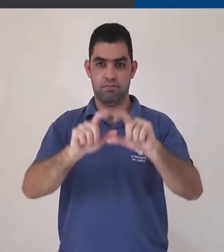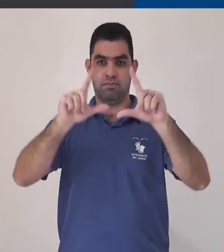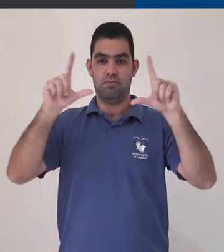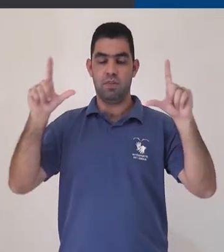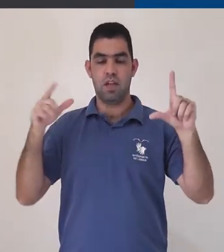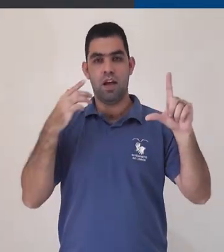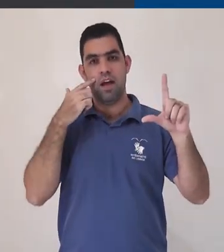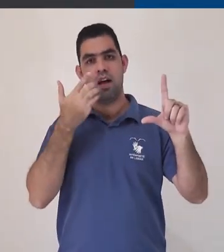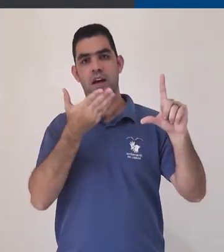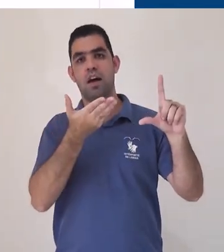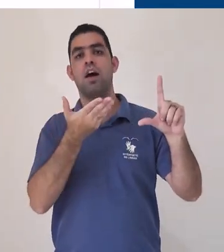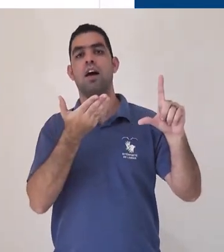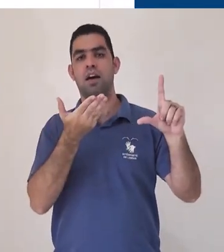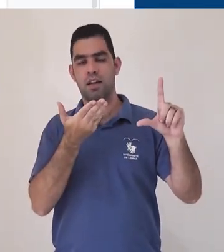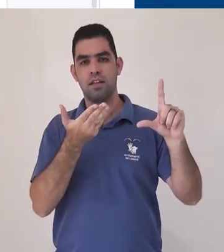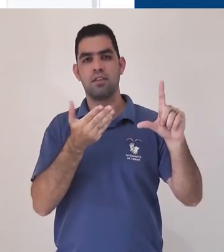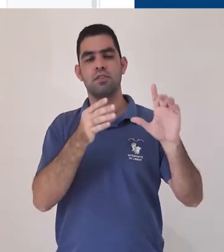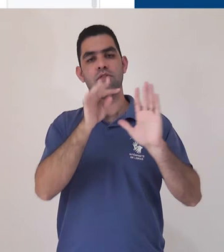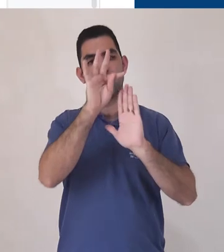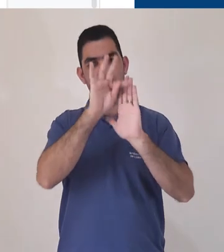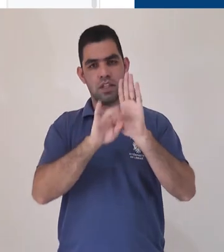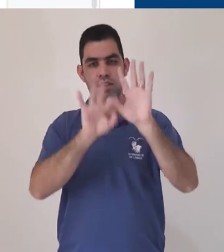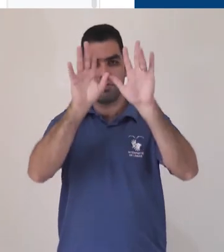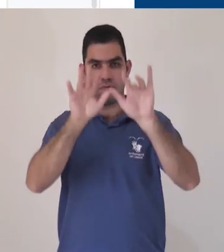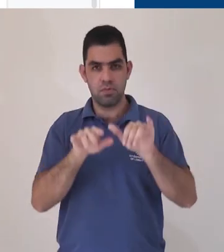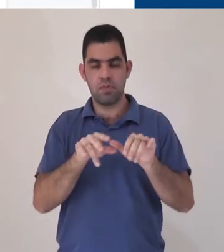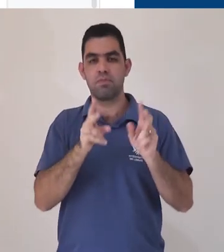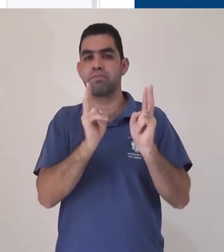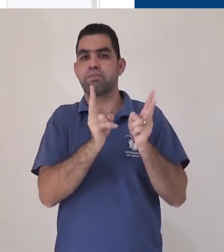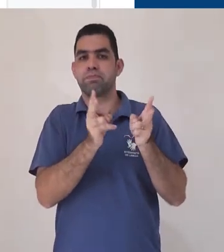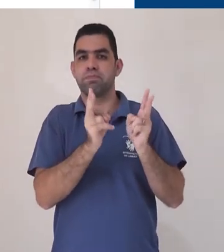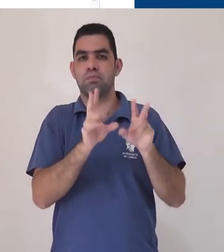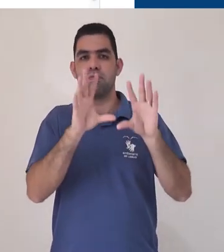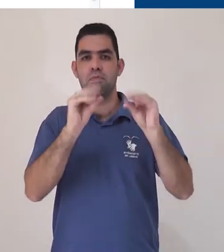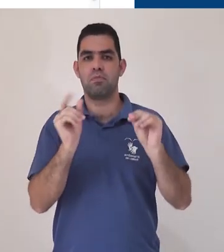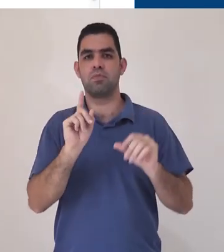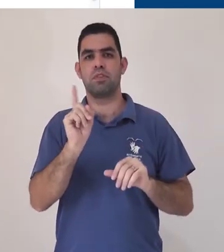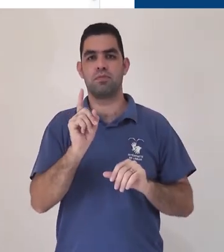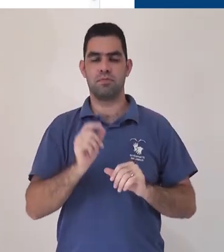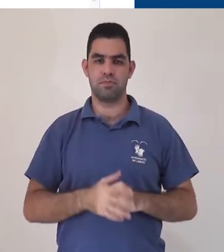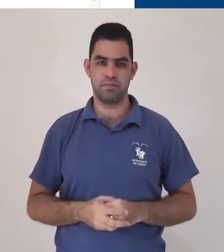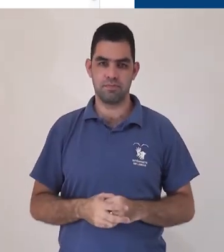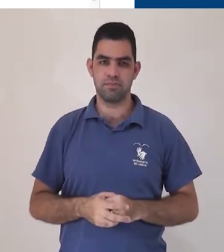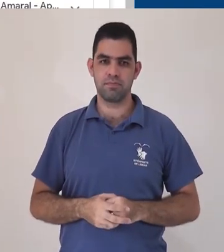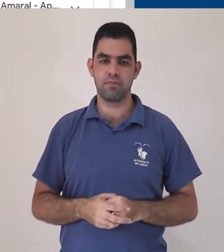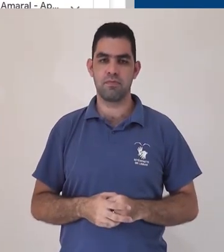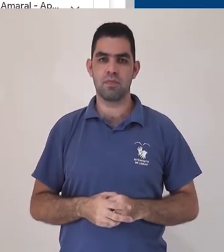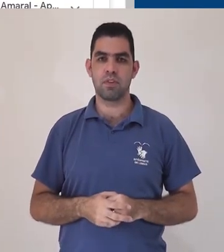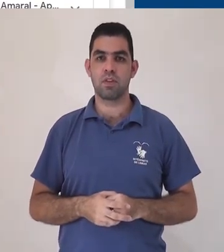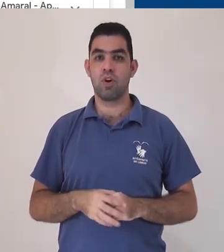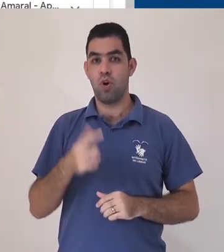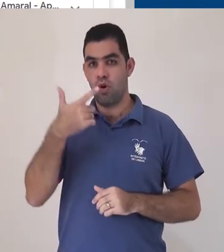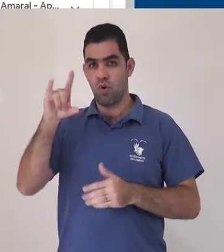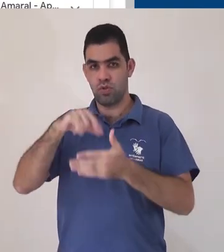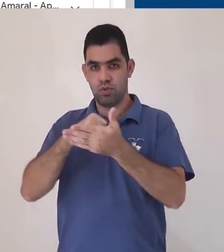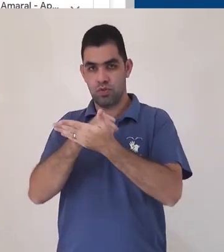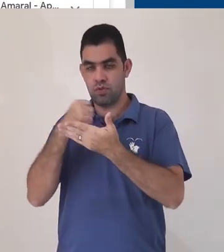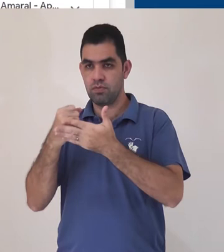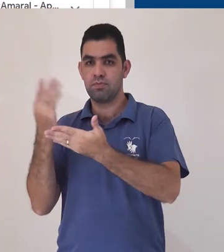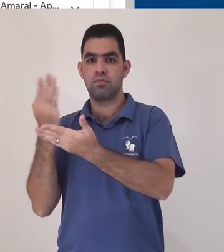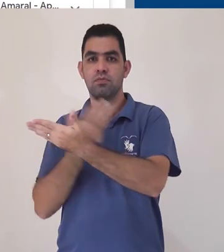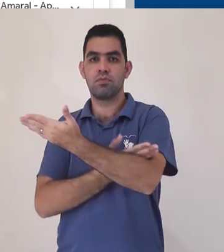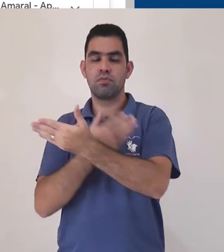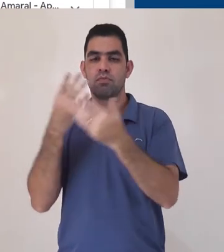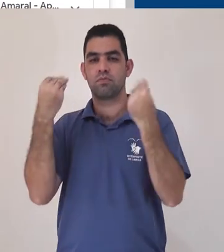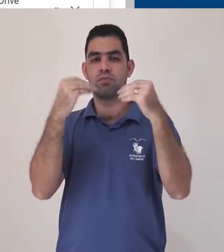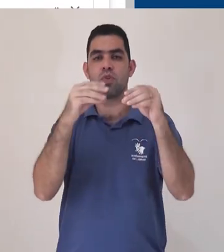no documento Você pode verificar que o que você digitou continua lá para adicionar outros arquivos clique